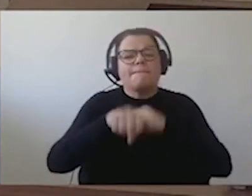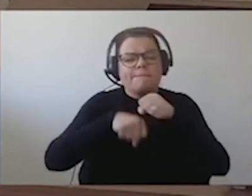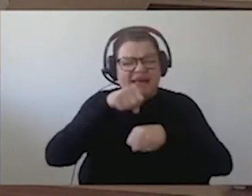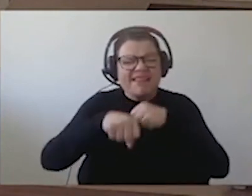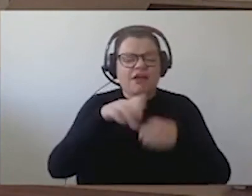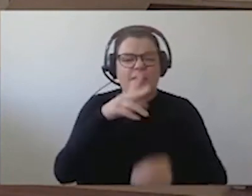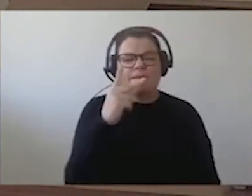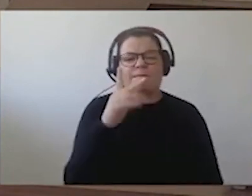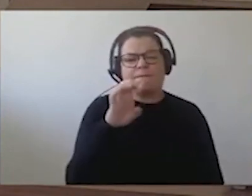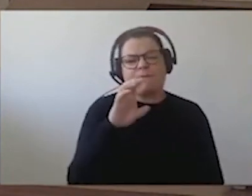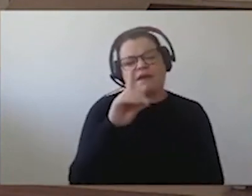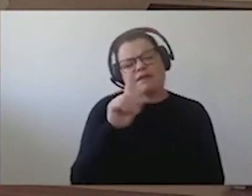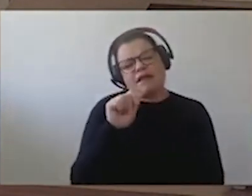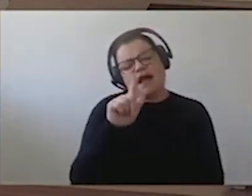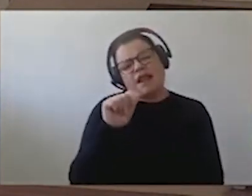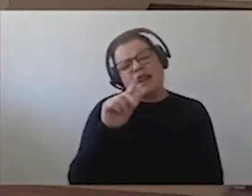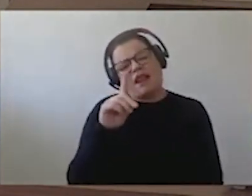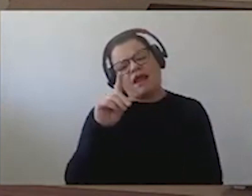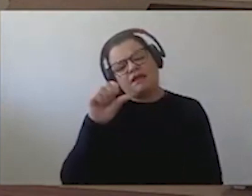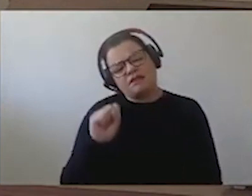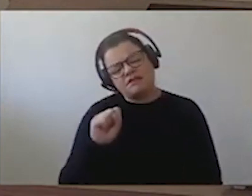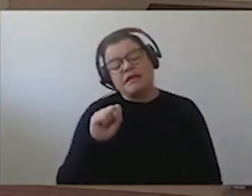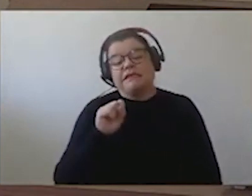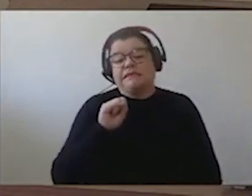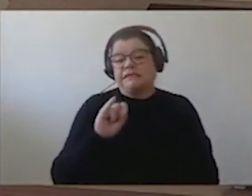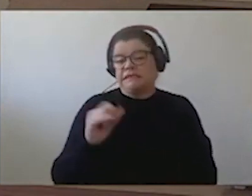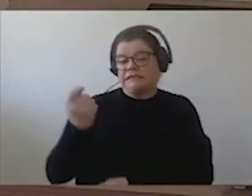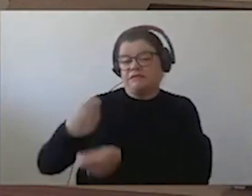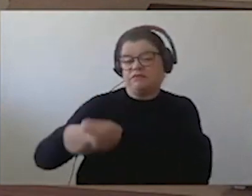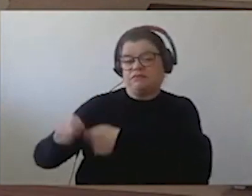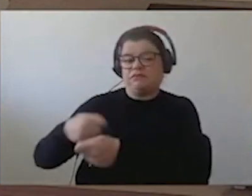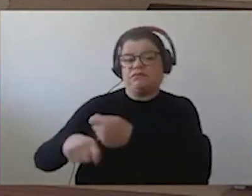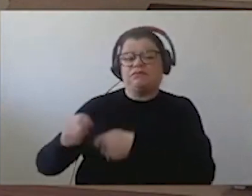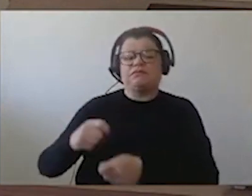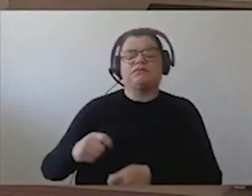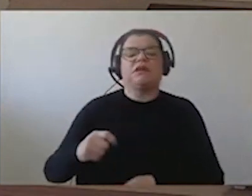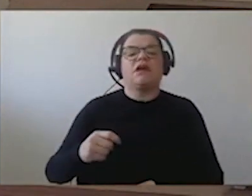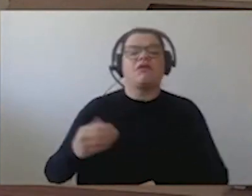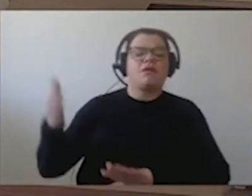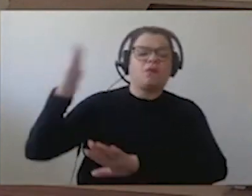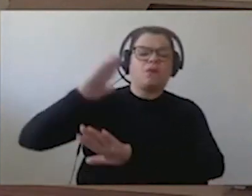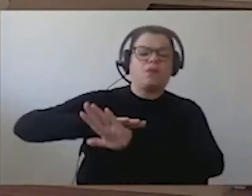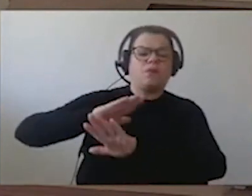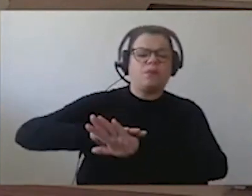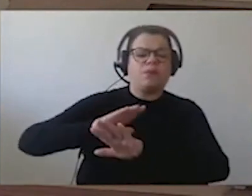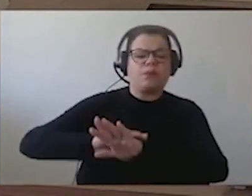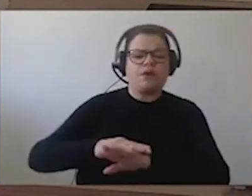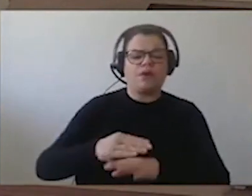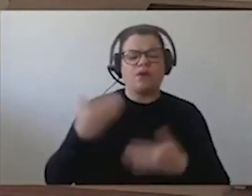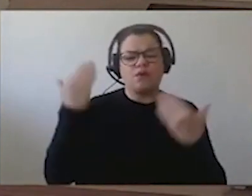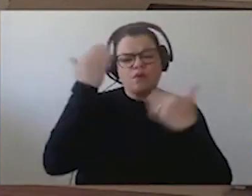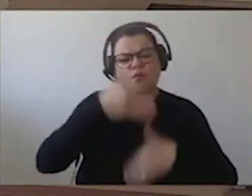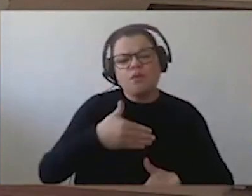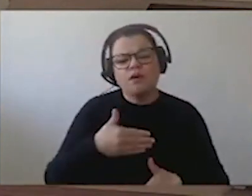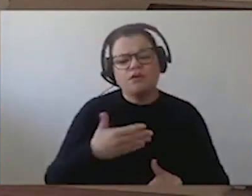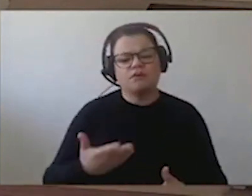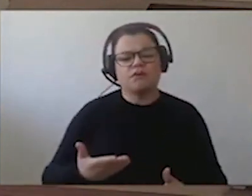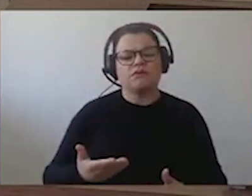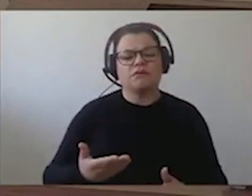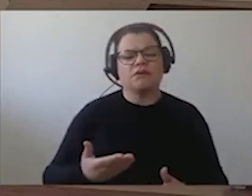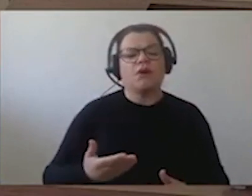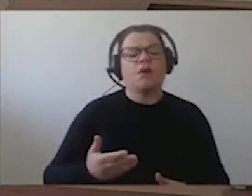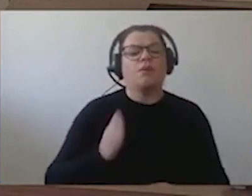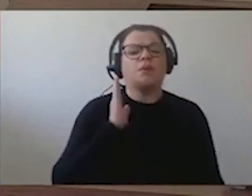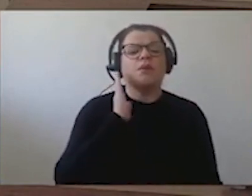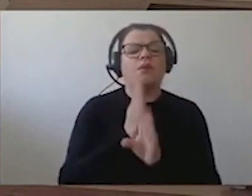haver a improbidade administrativa se há dolo, se há intenção, o que é muito difícil de comprovar. Por isso, houve essa decisão.